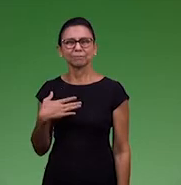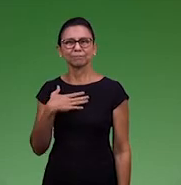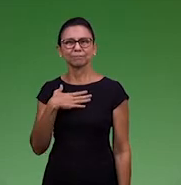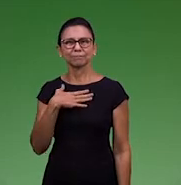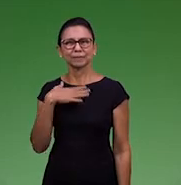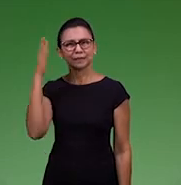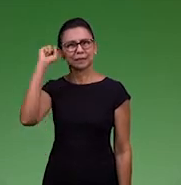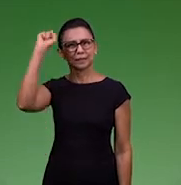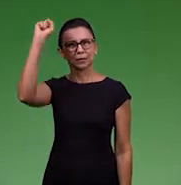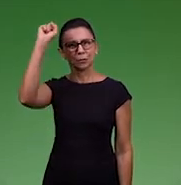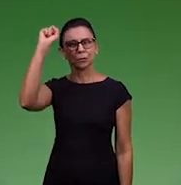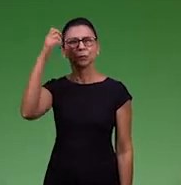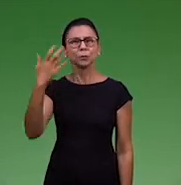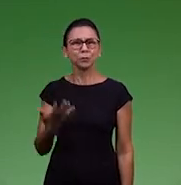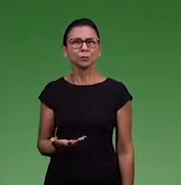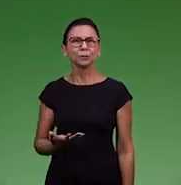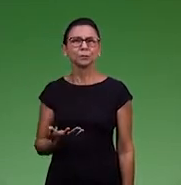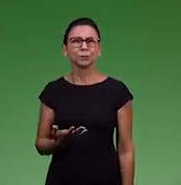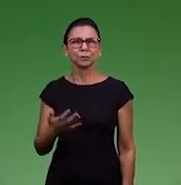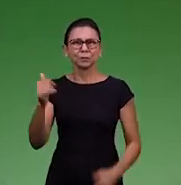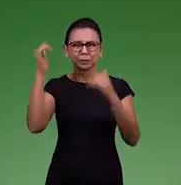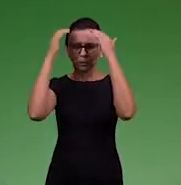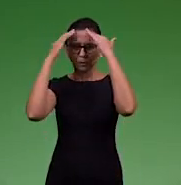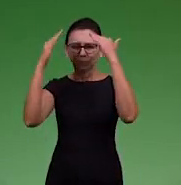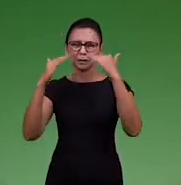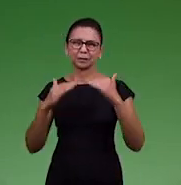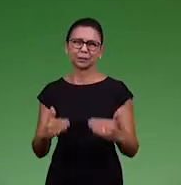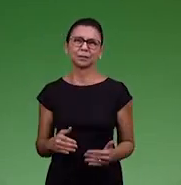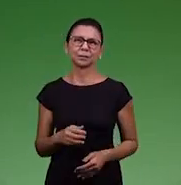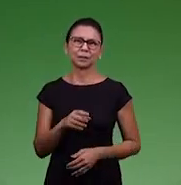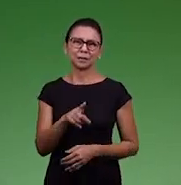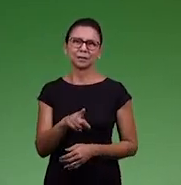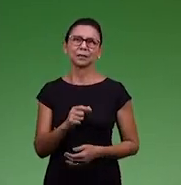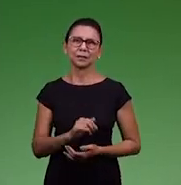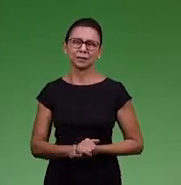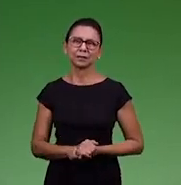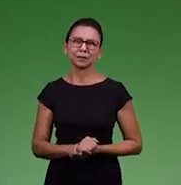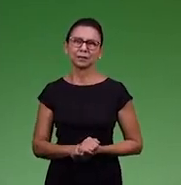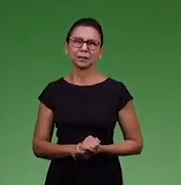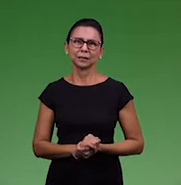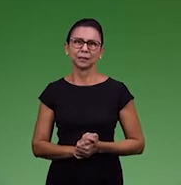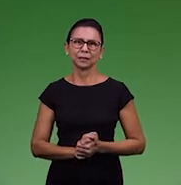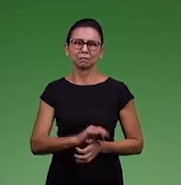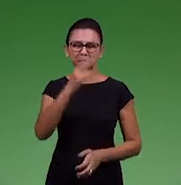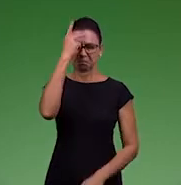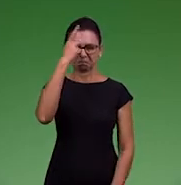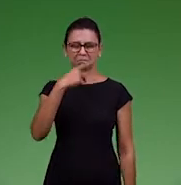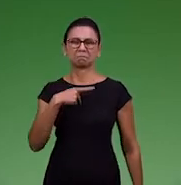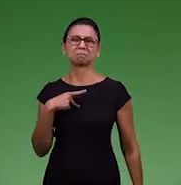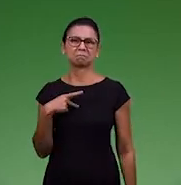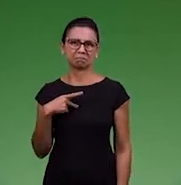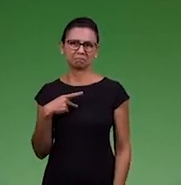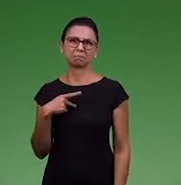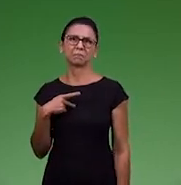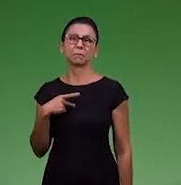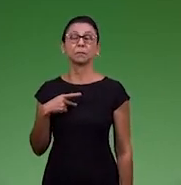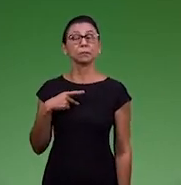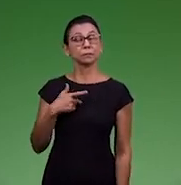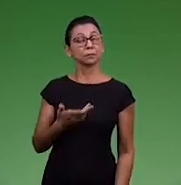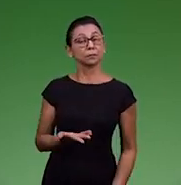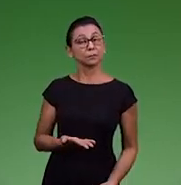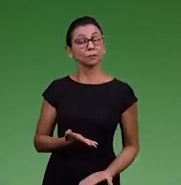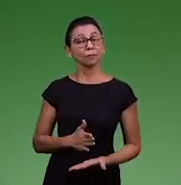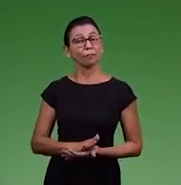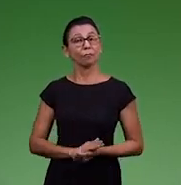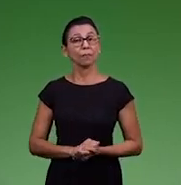palavra. A obediência agrada muito mais que o sacrifício. Porque por causa da desobediência, Deus